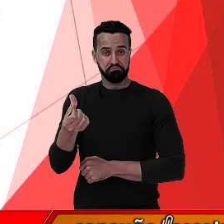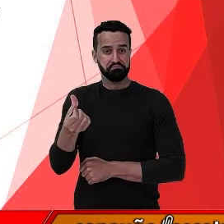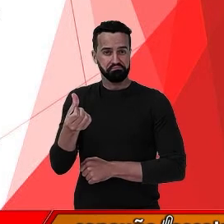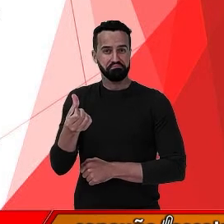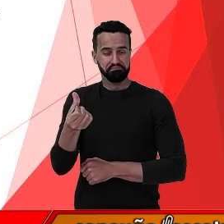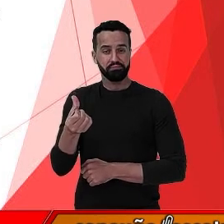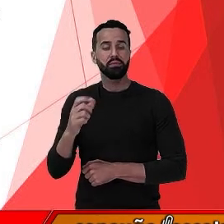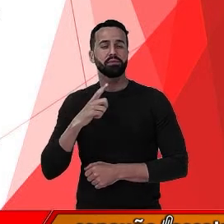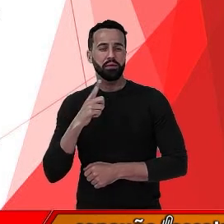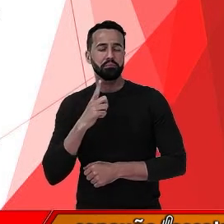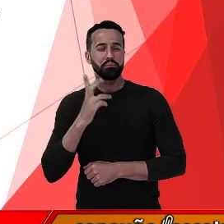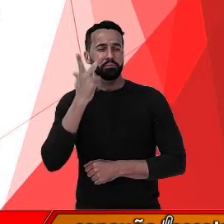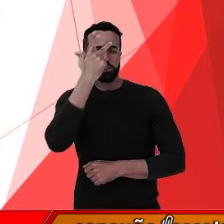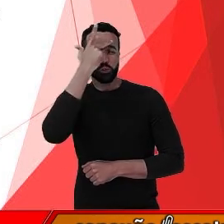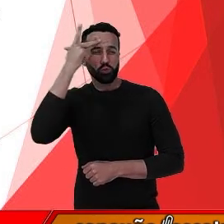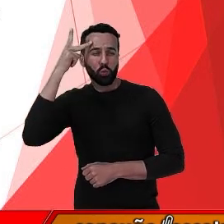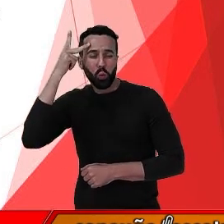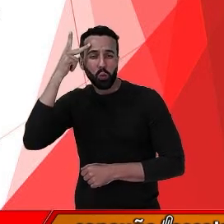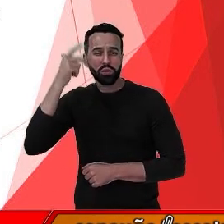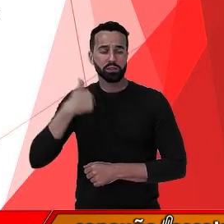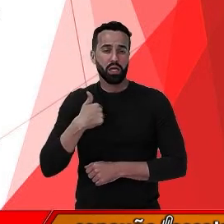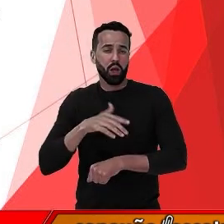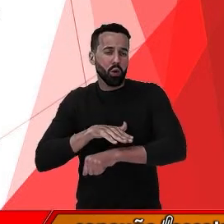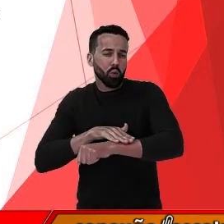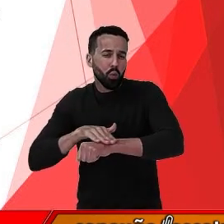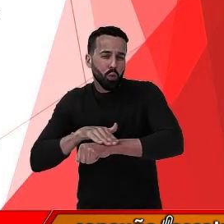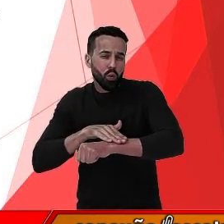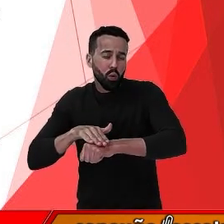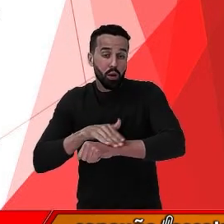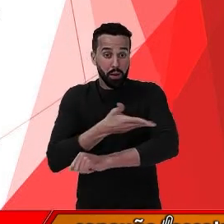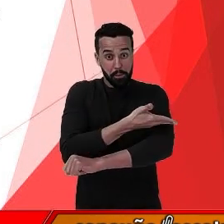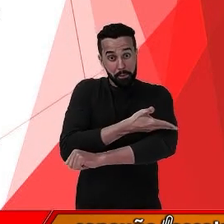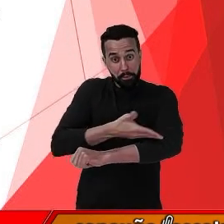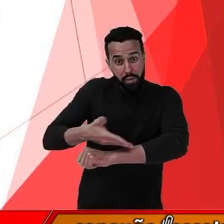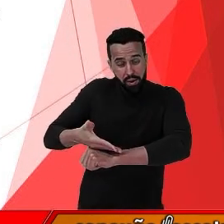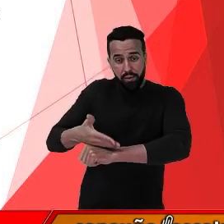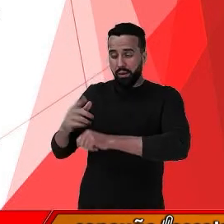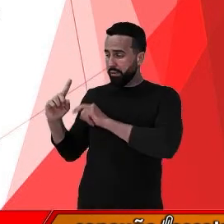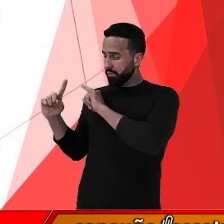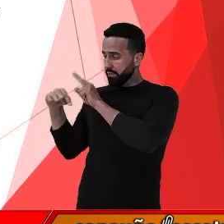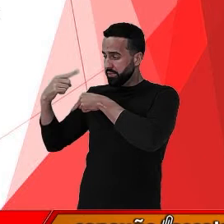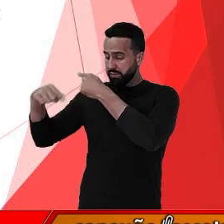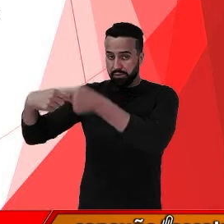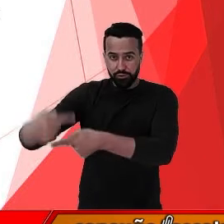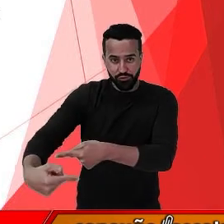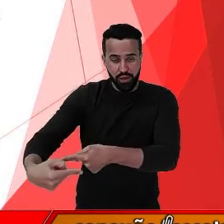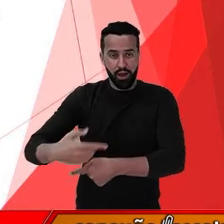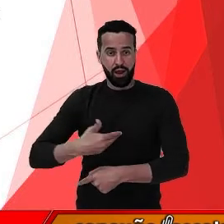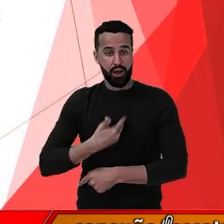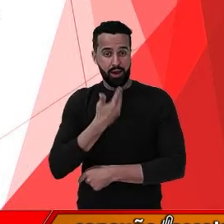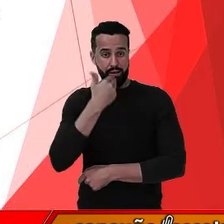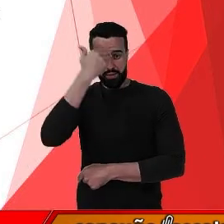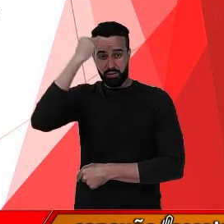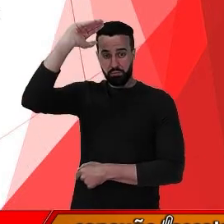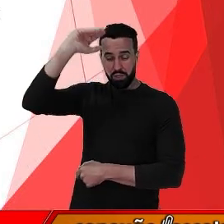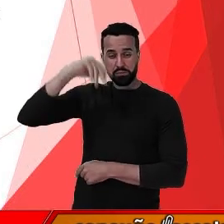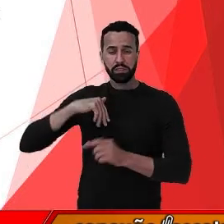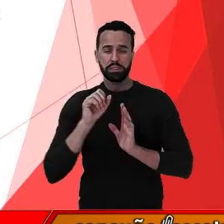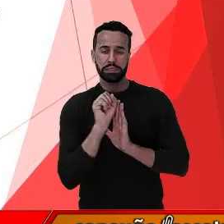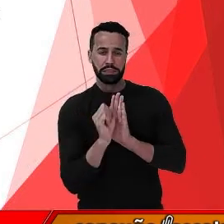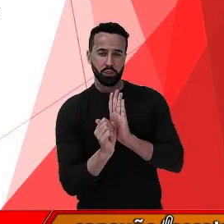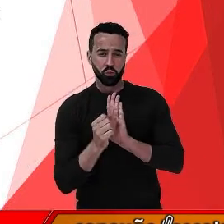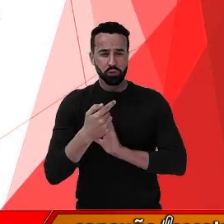majoritariamente por pessoas brancas, que são descendentes de árabes, que durante o século VII e